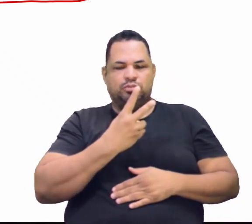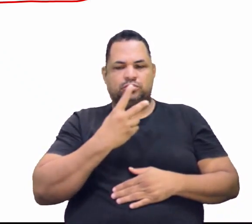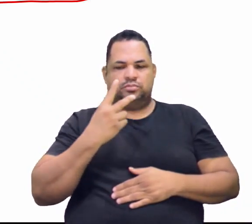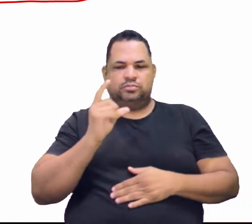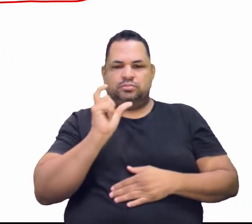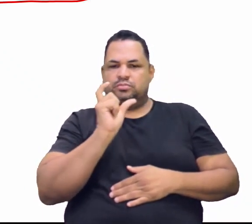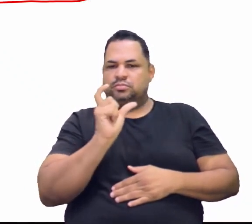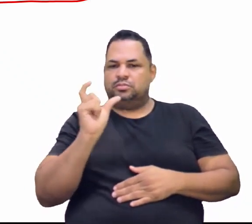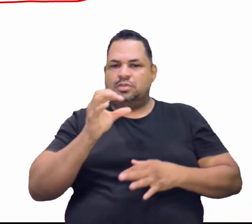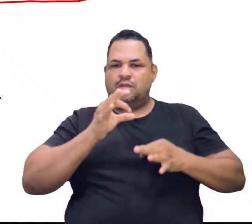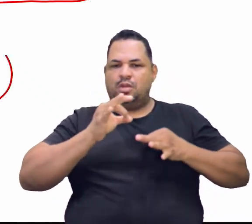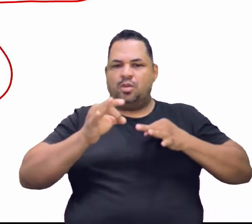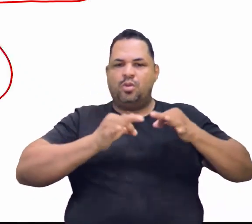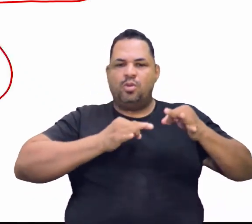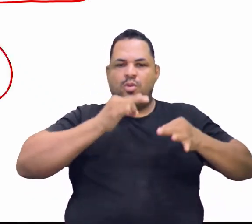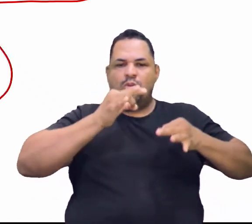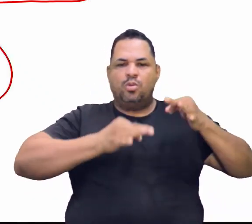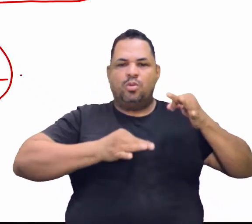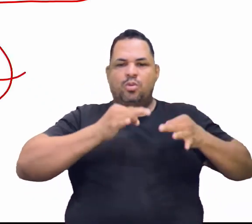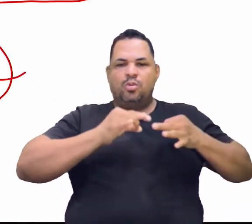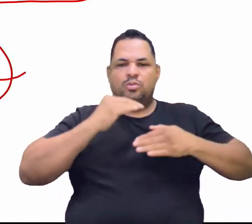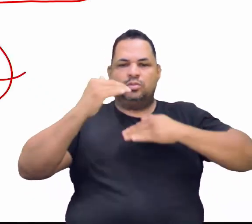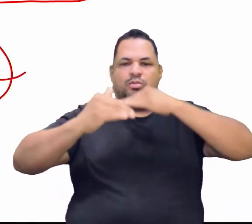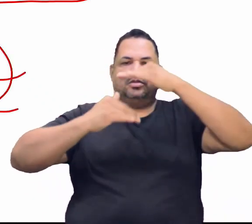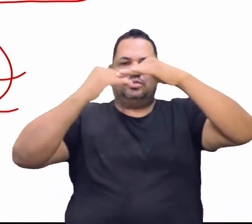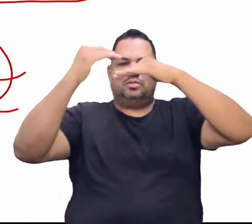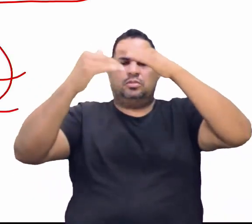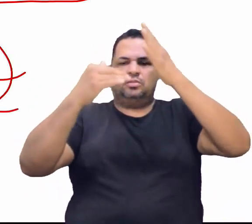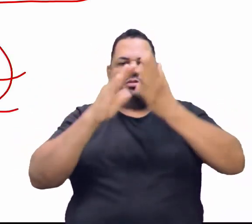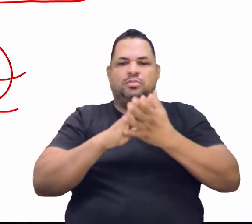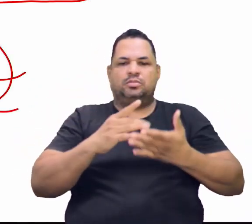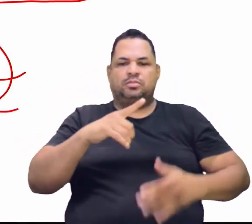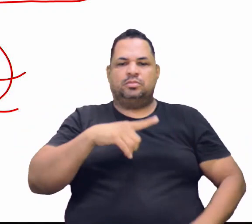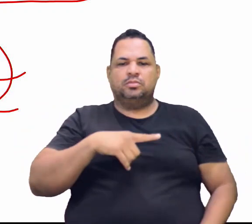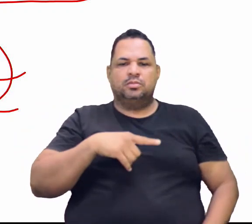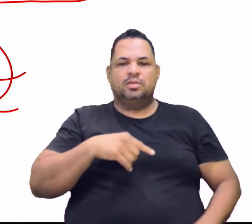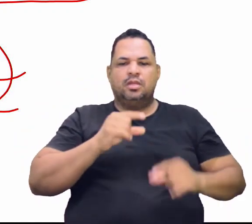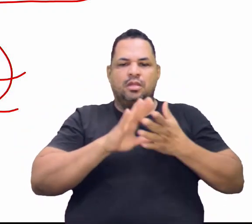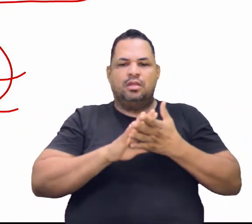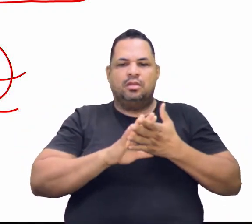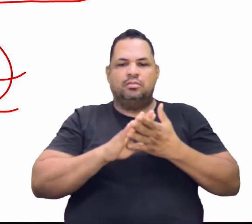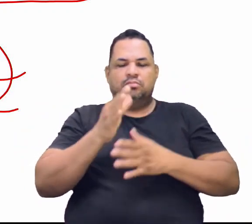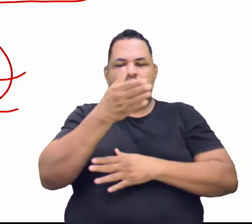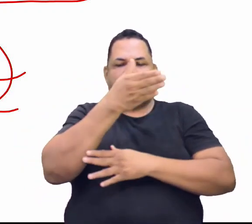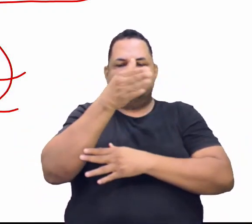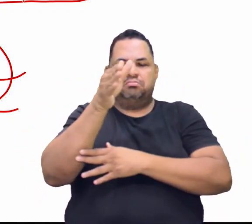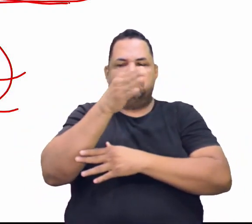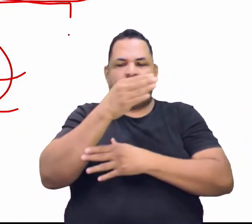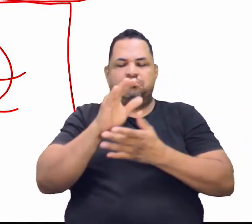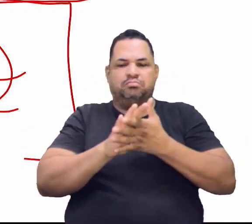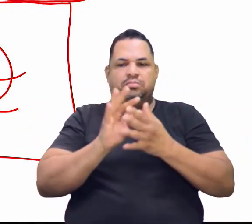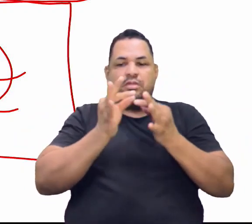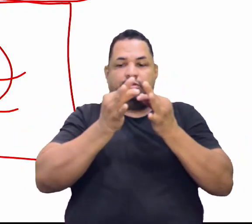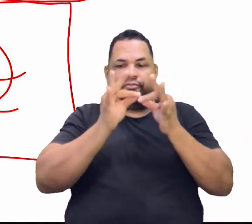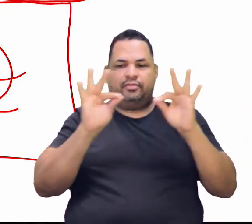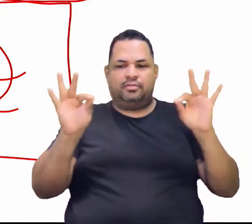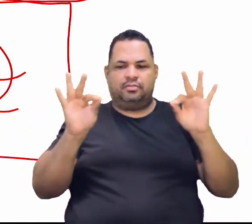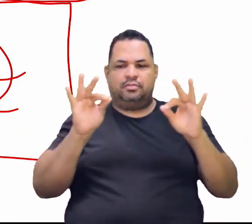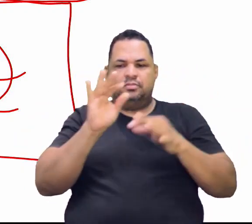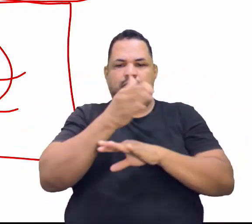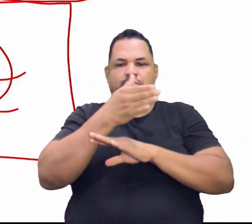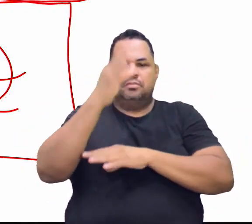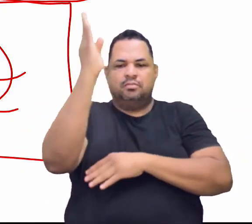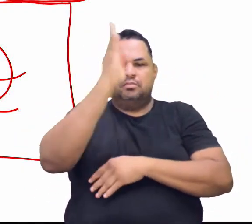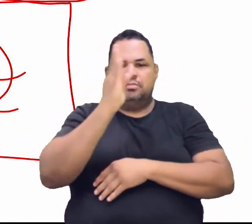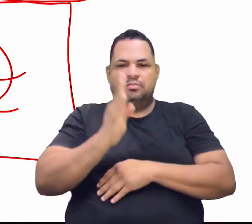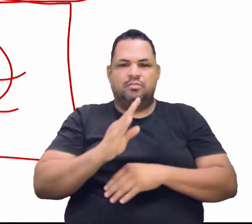e progresso. É quando vai aqui no meio da bandeira do Brasil. Lembram? Pois é.